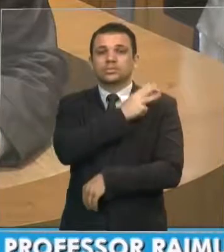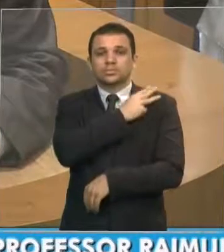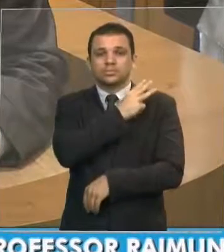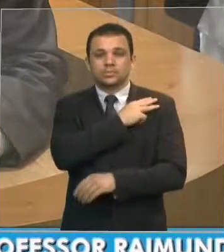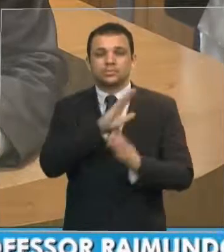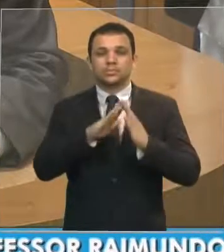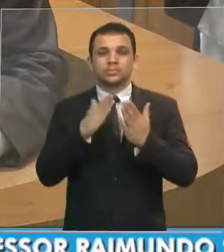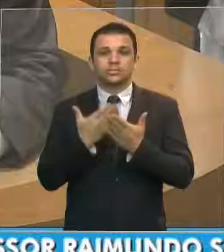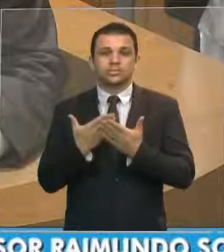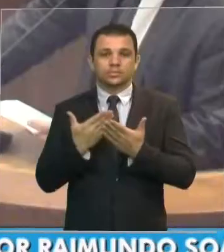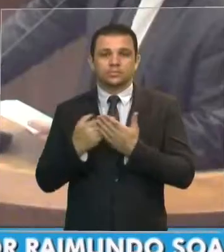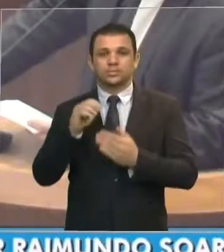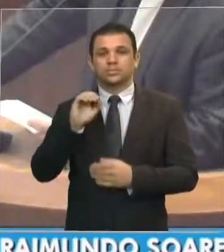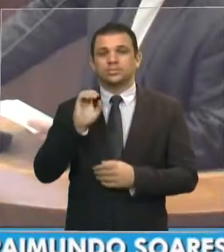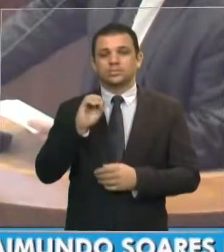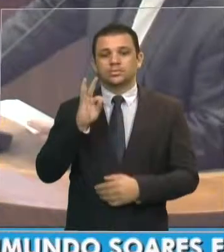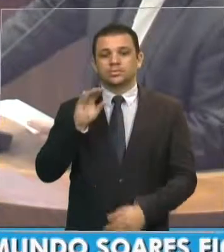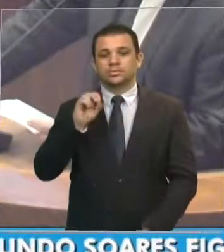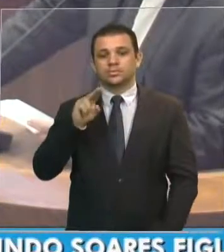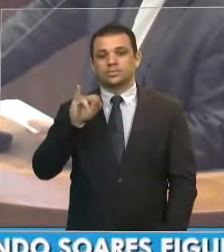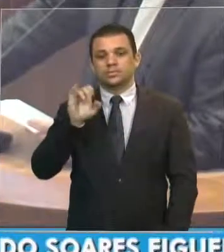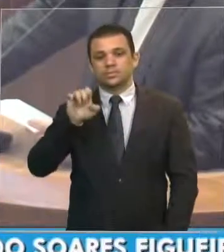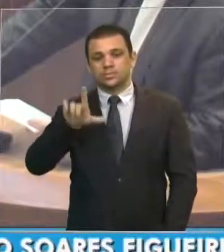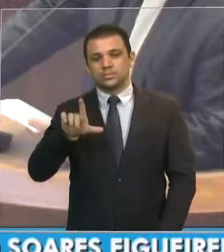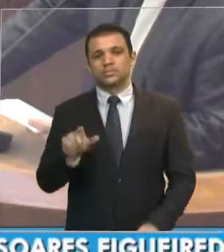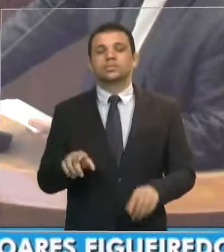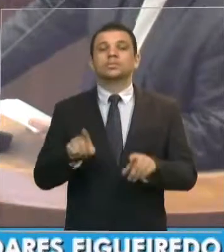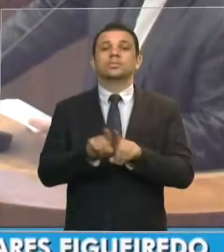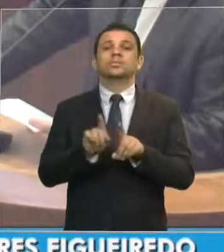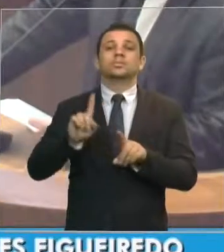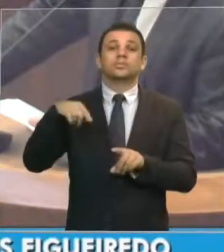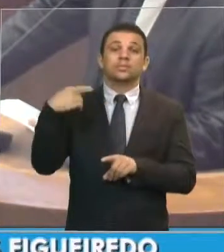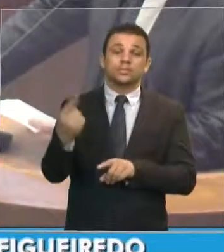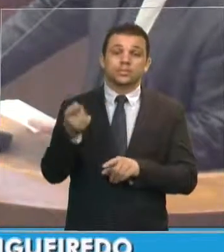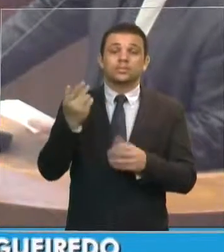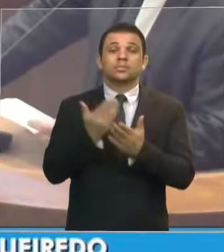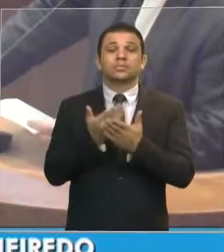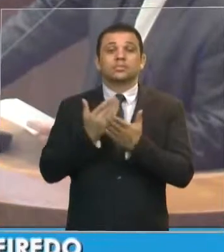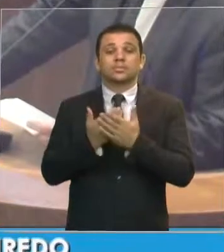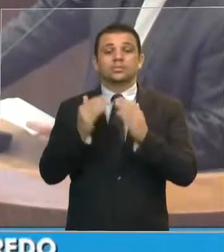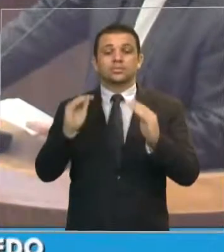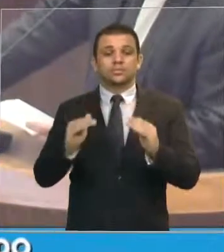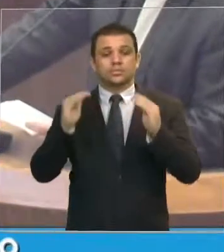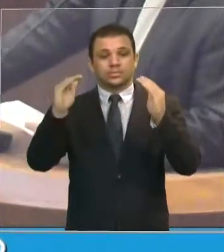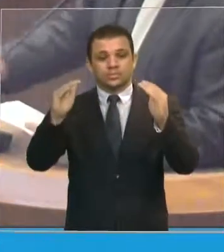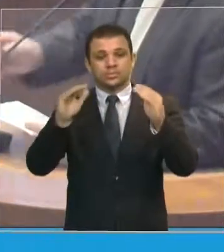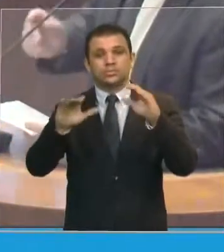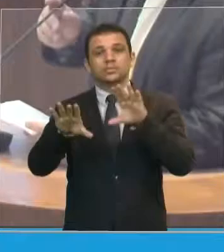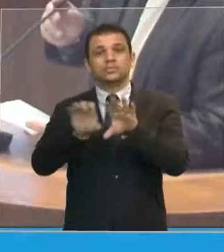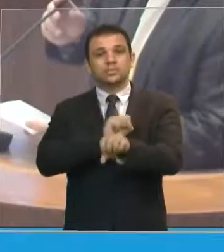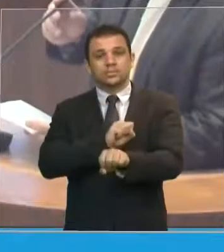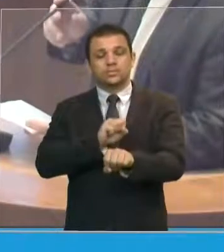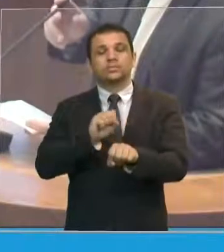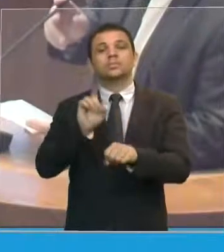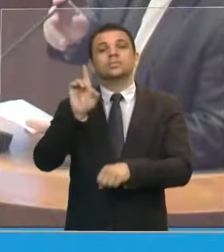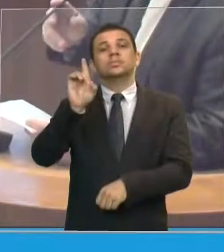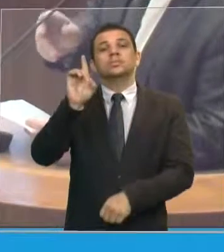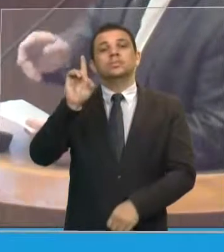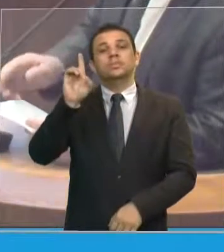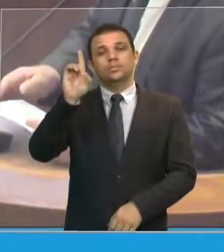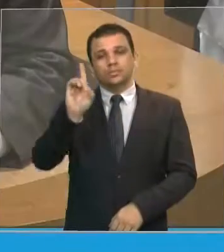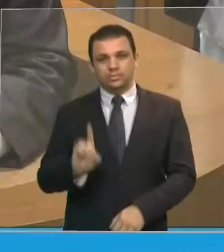nível superior na Faculdade de Direito de São Luís, onde formou-se bacharel em